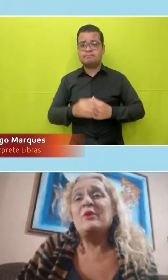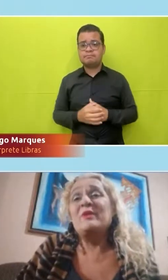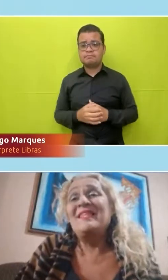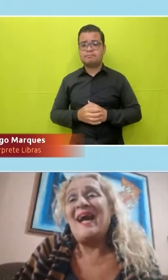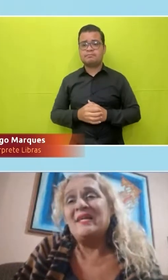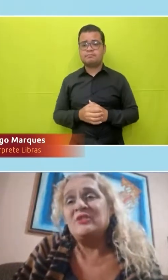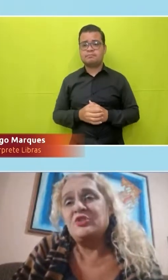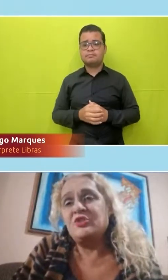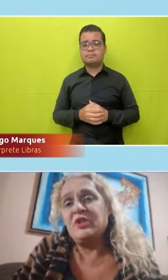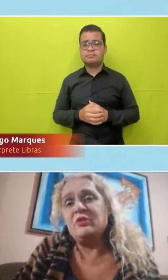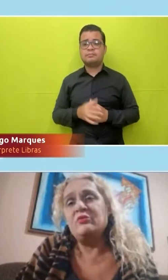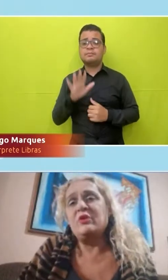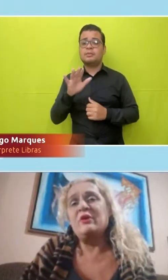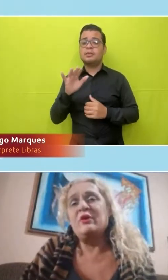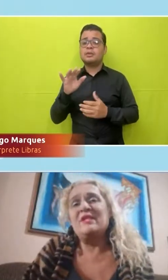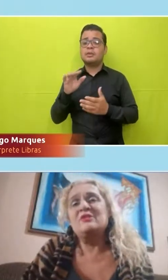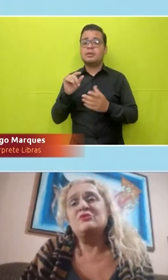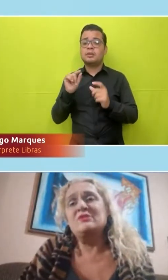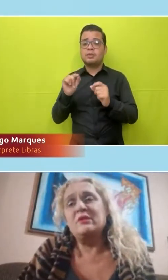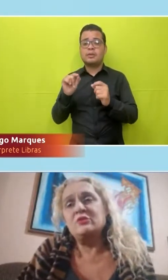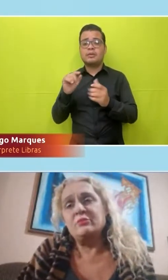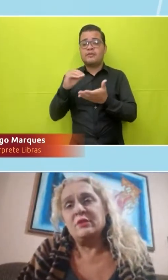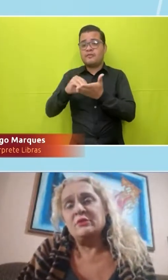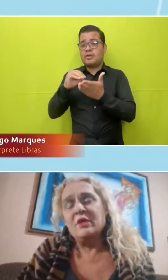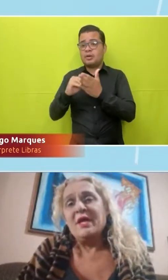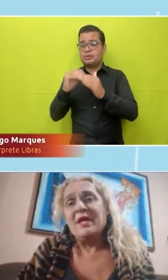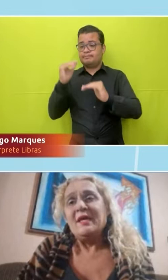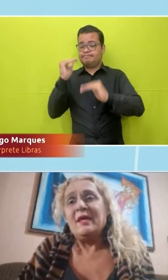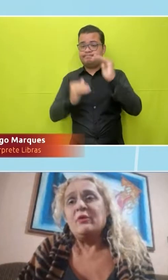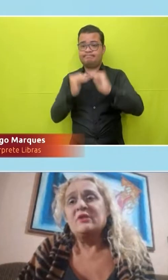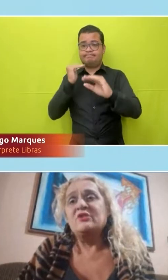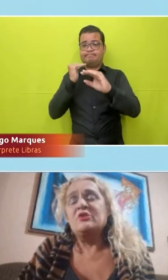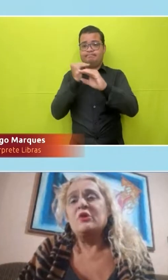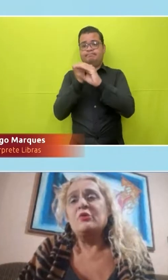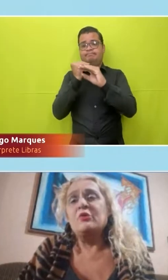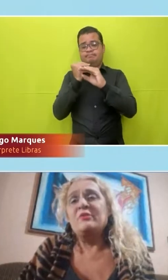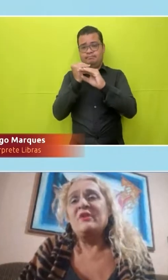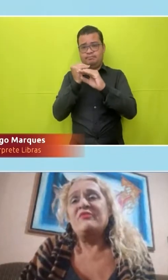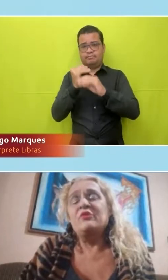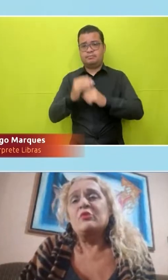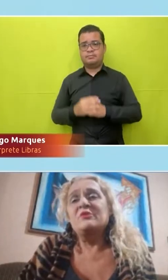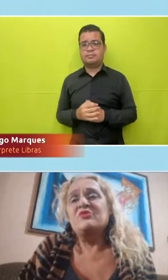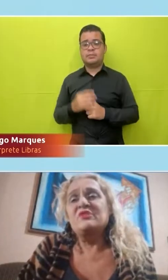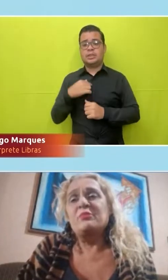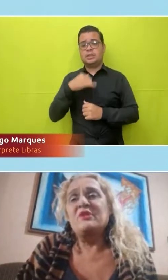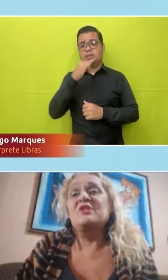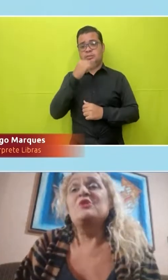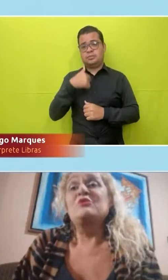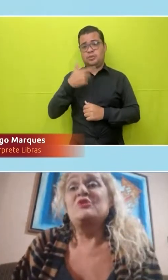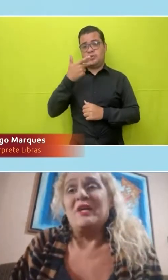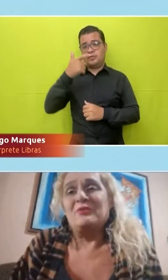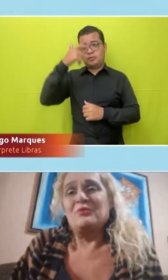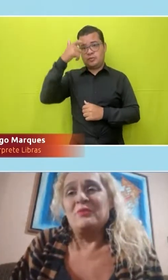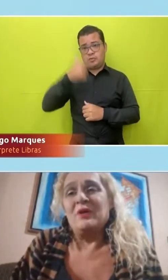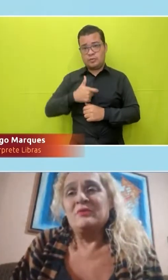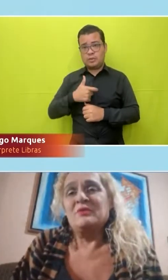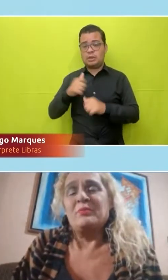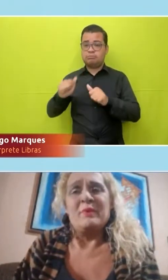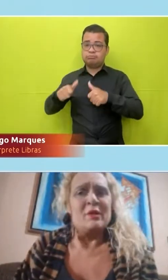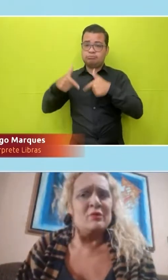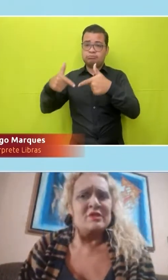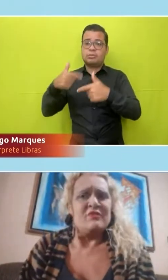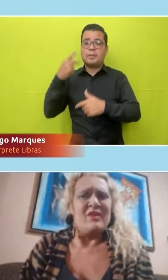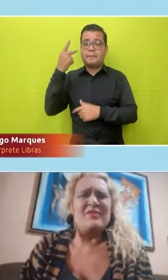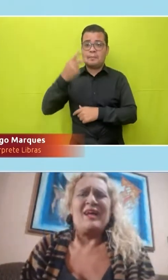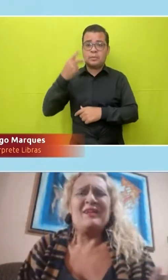tem equidade de gênero, não tem equidade dos seres humanos. E quando eu me defino como ativista política e os direitos humanos, a